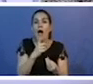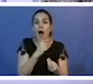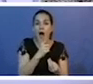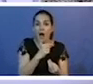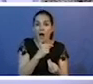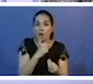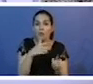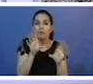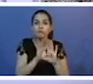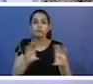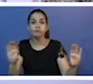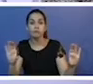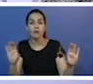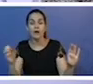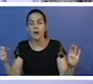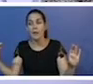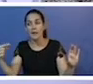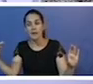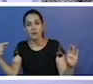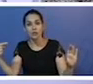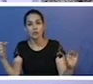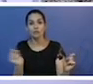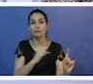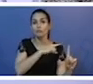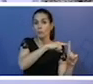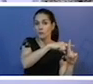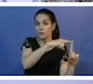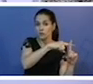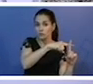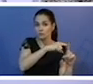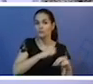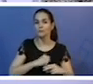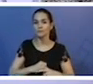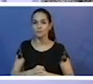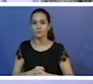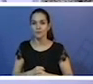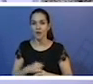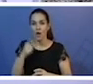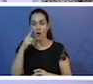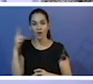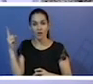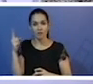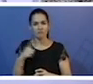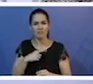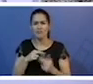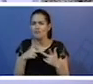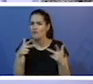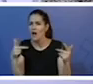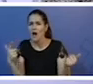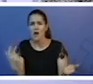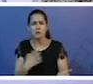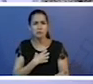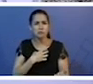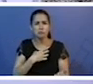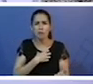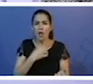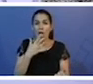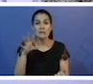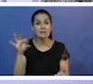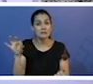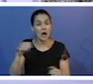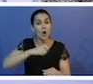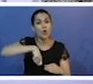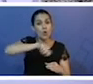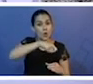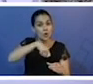separa a carga positiva da carga negativa. Aqui na imagem ao lado a gente tem diversos tipos de sal de cozinha e